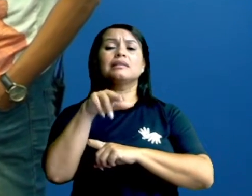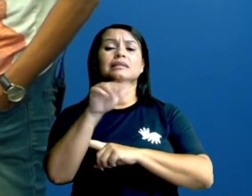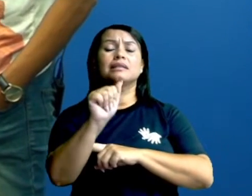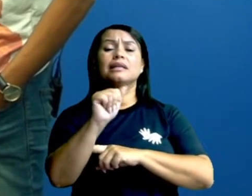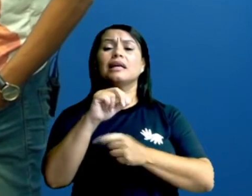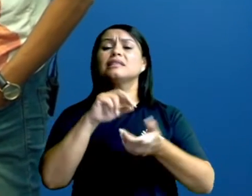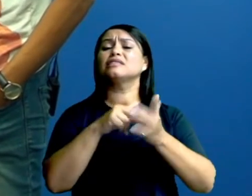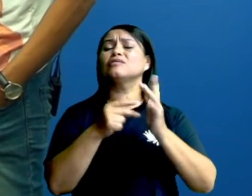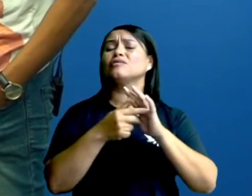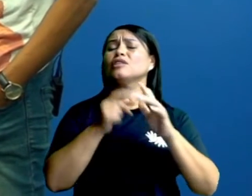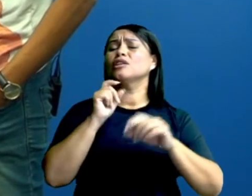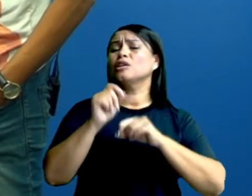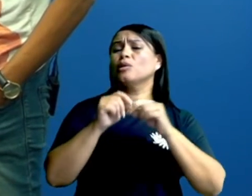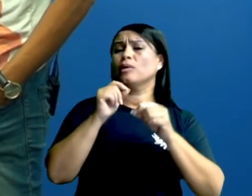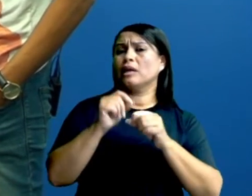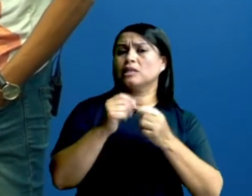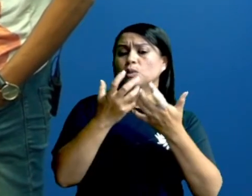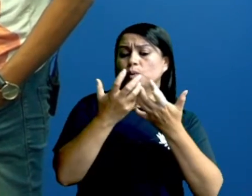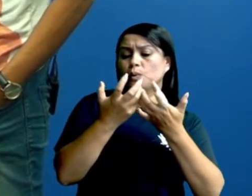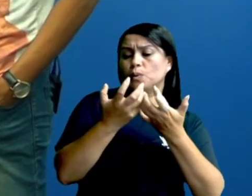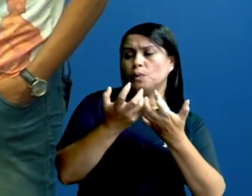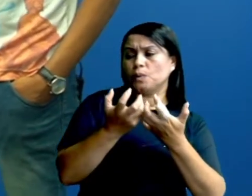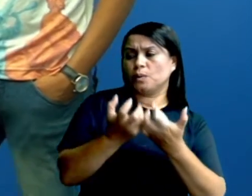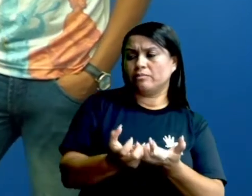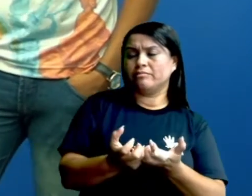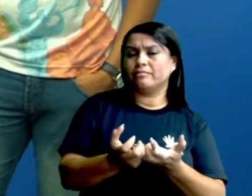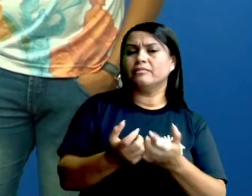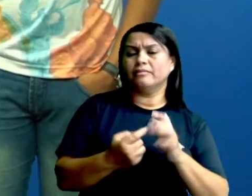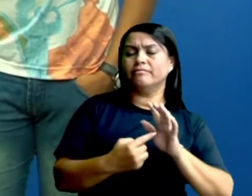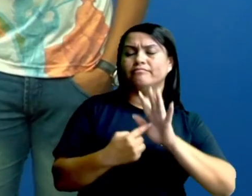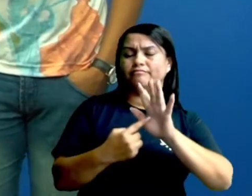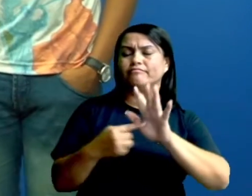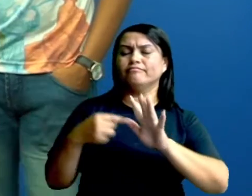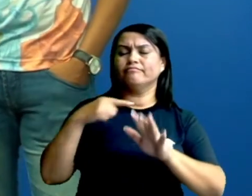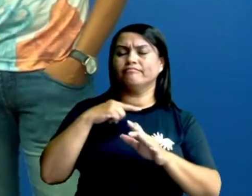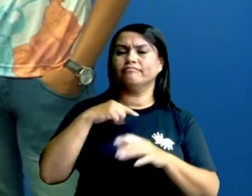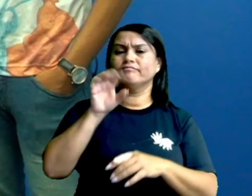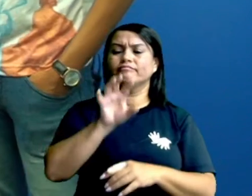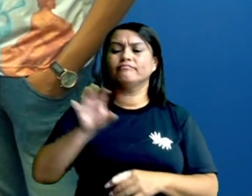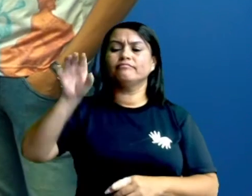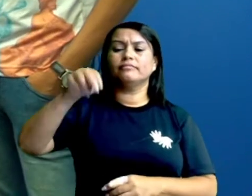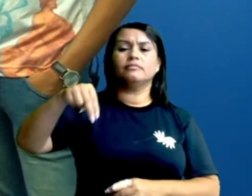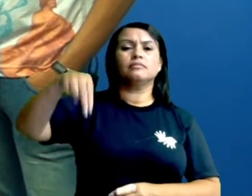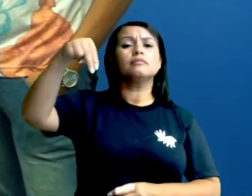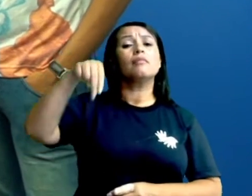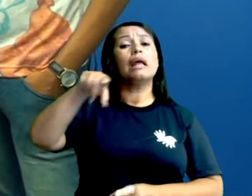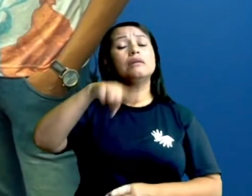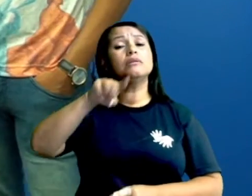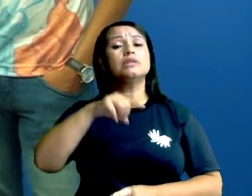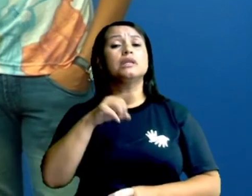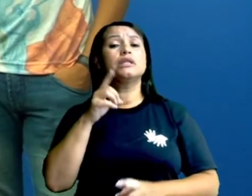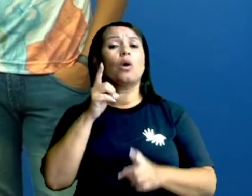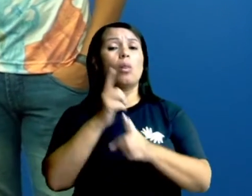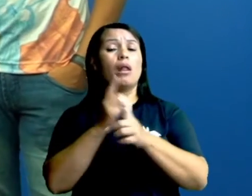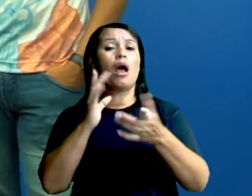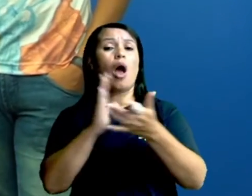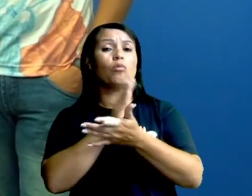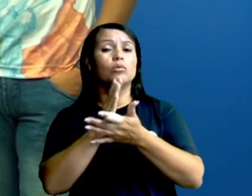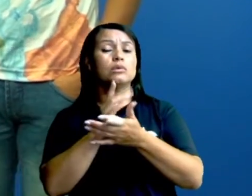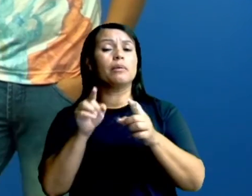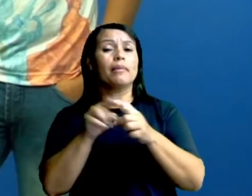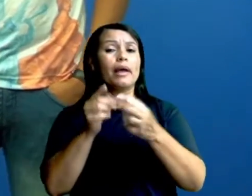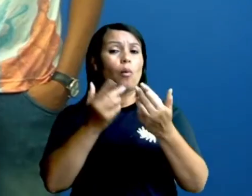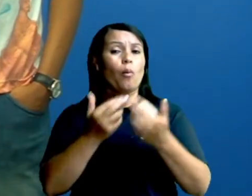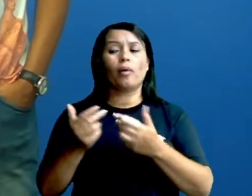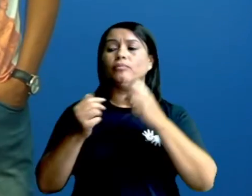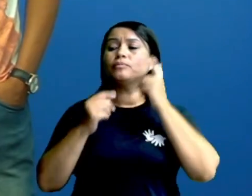né, esse clima semiárido aqui nessa parte mais ao norte. Então é uma falha caso vocês encontrem algum livro com essa perspectiva,